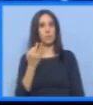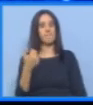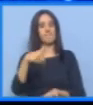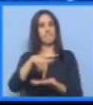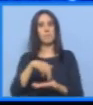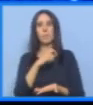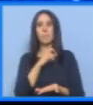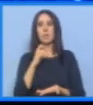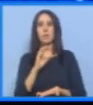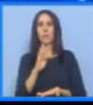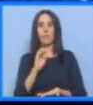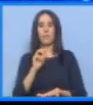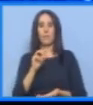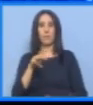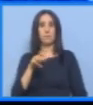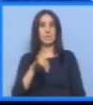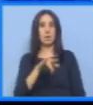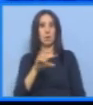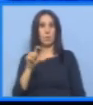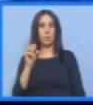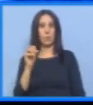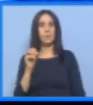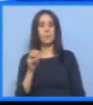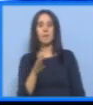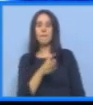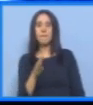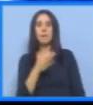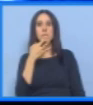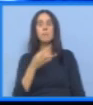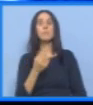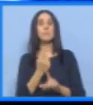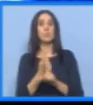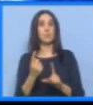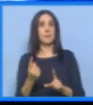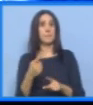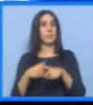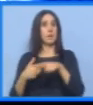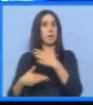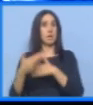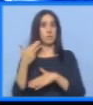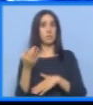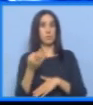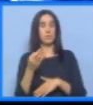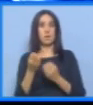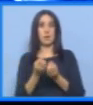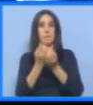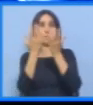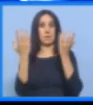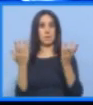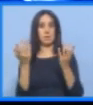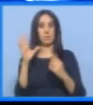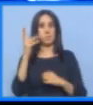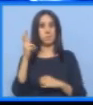Padre Formigão, toda essa fase, porque na altura em que as aparições